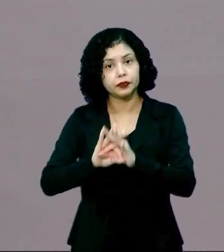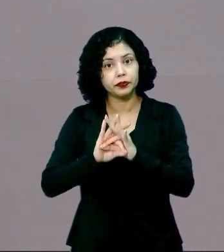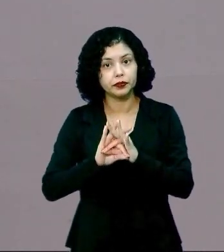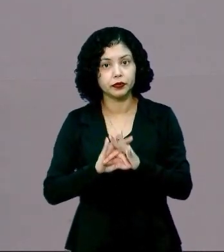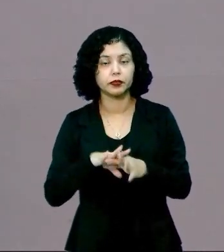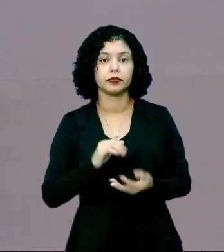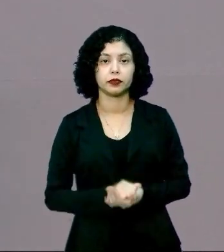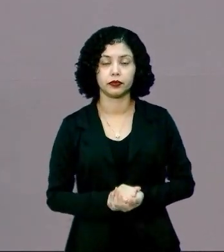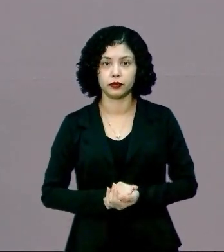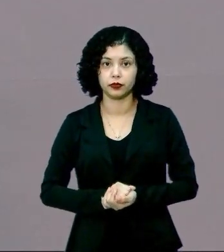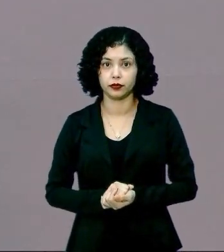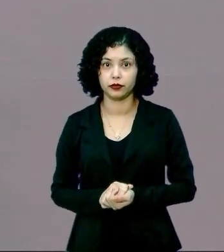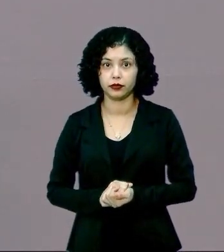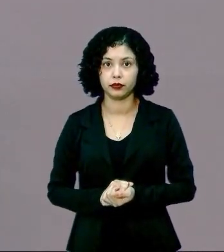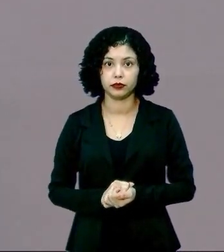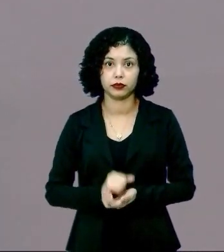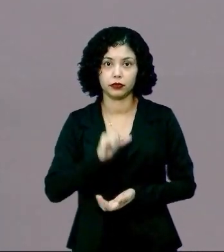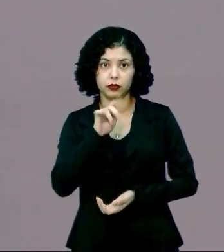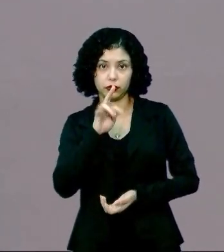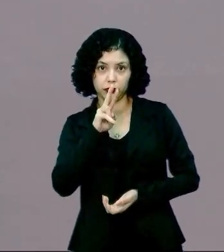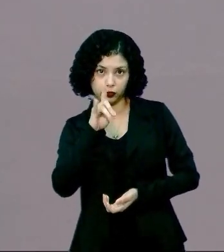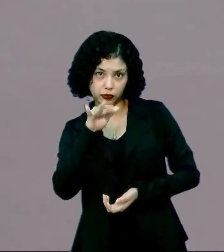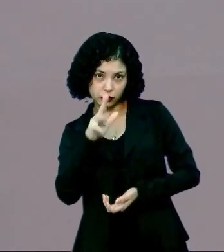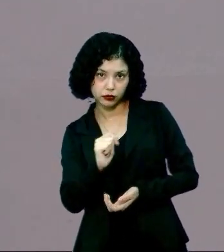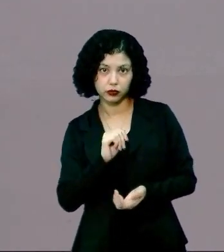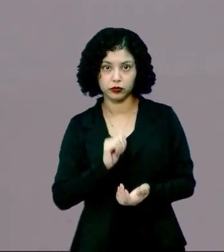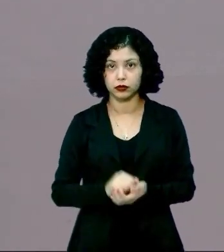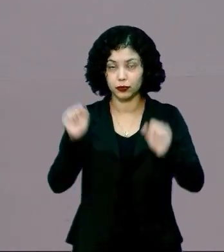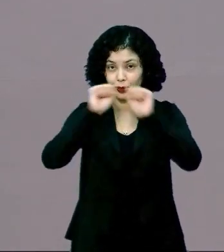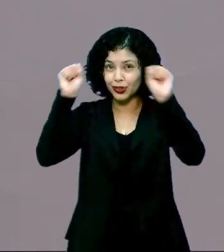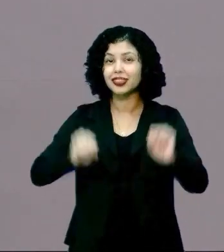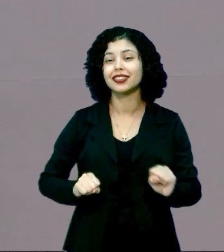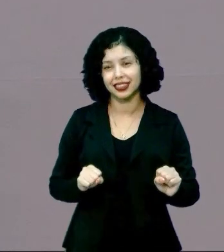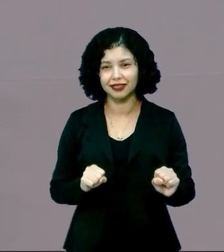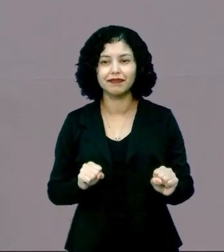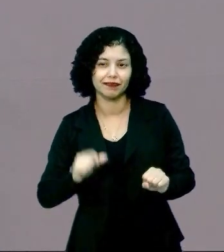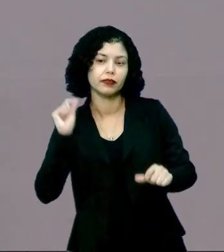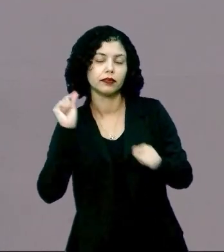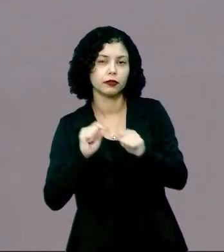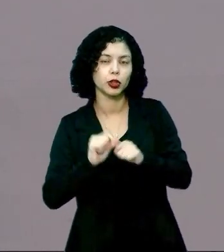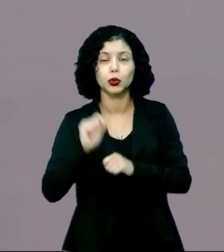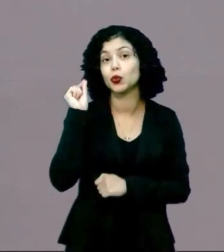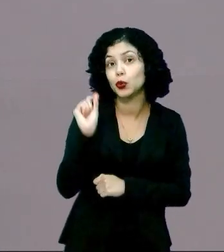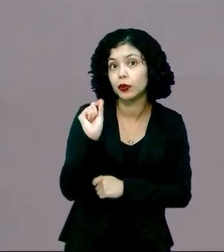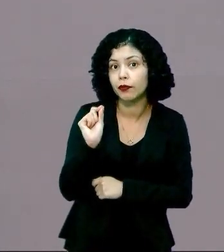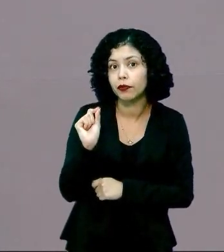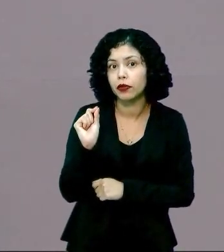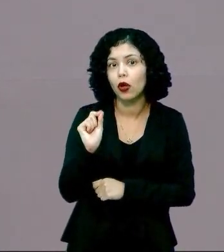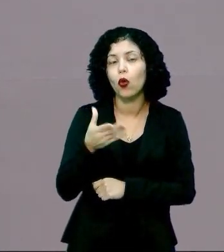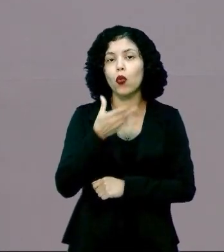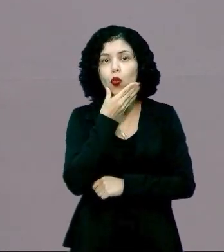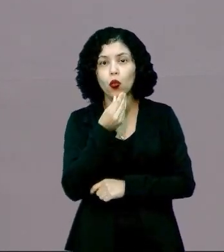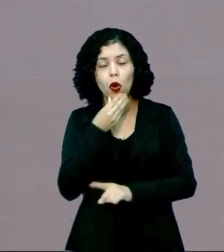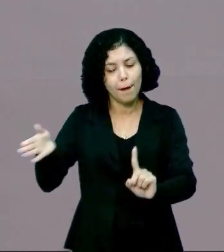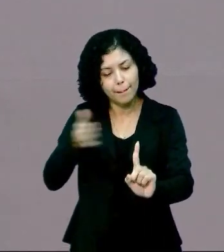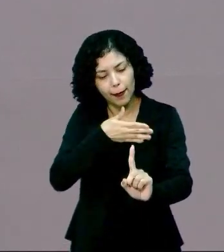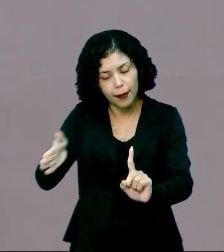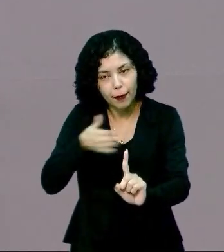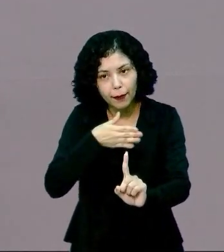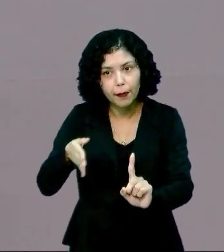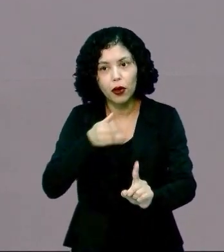entre a lentidão e a burocracia do sistema que faz com que o agressor ele